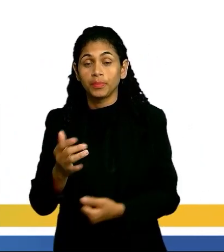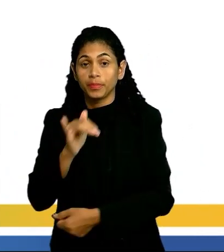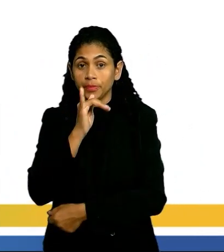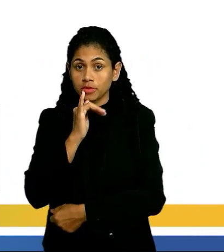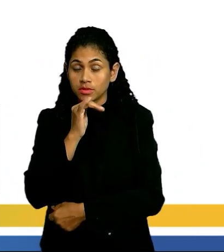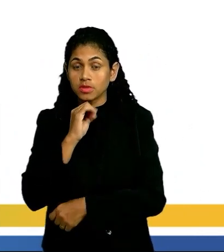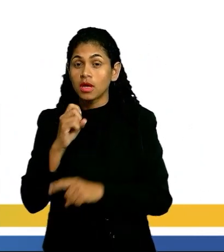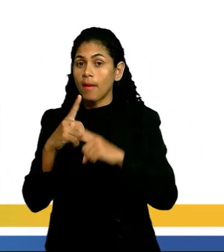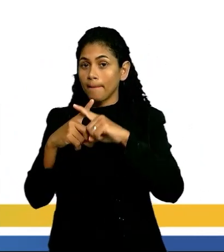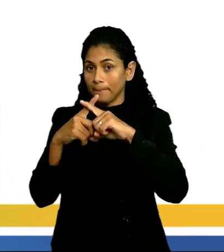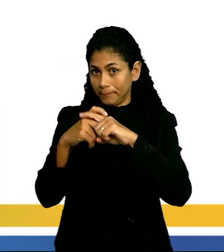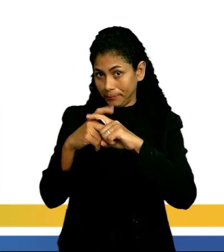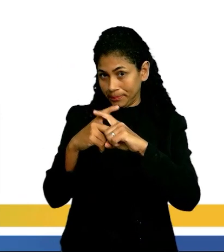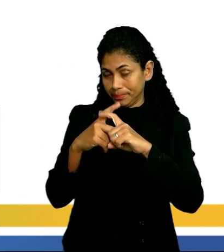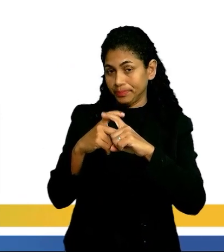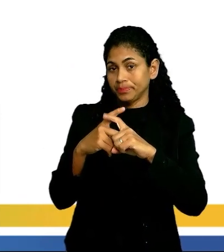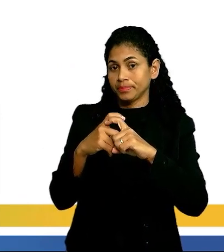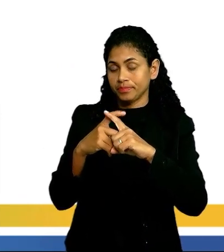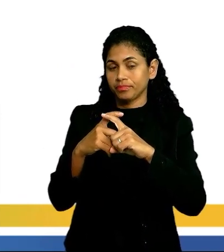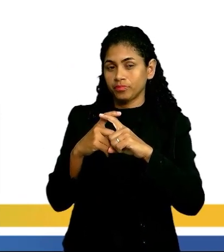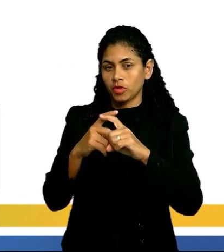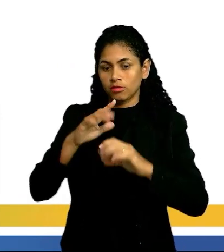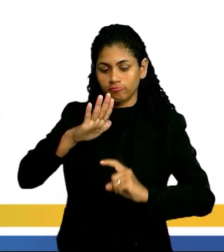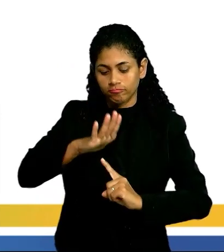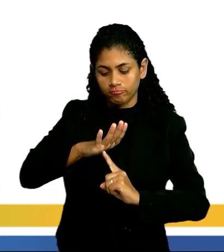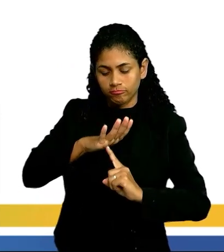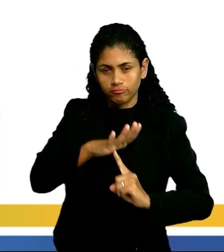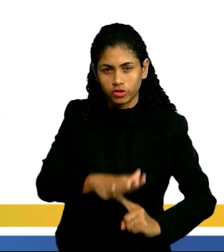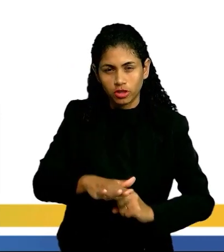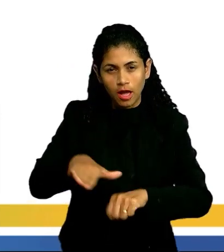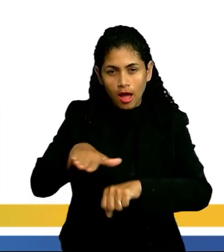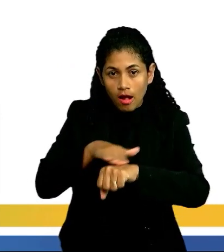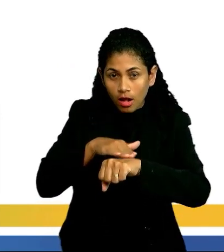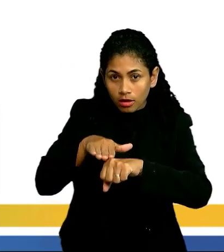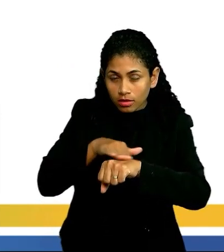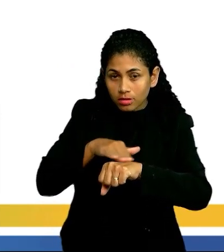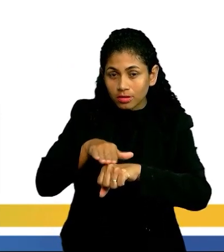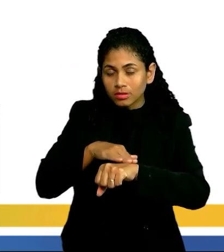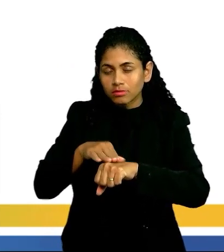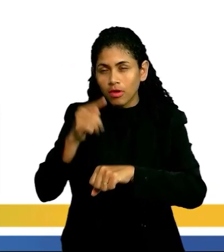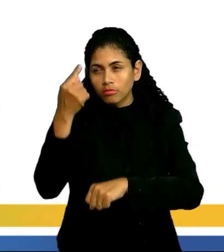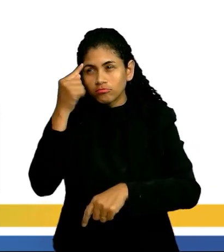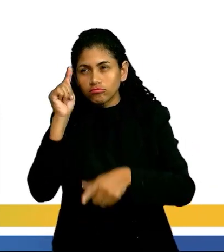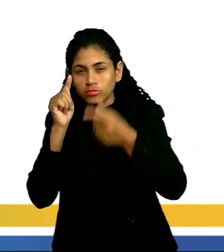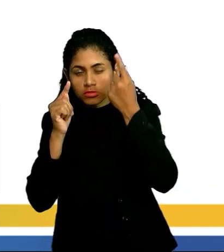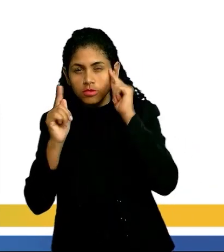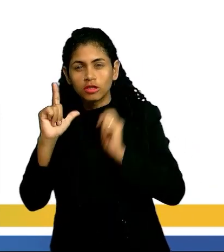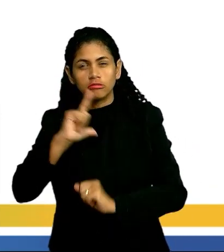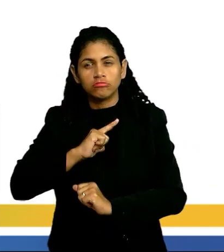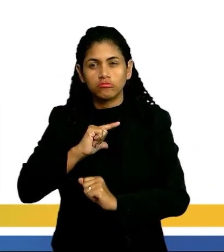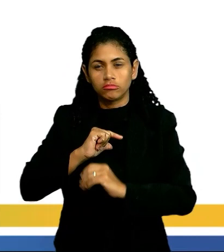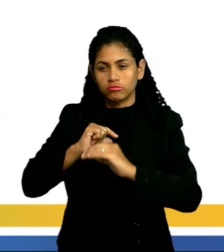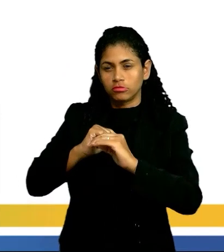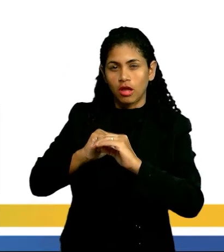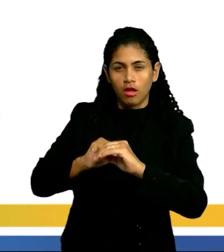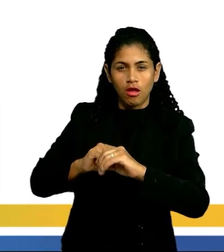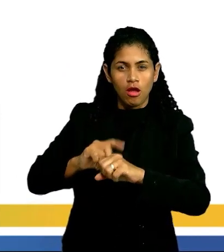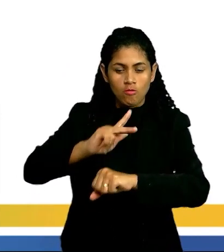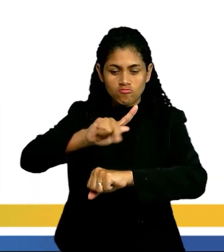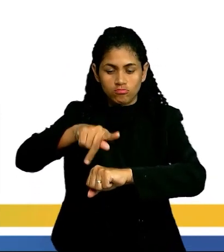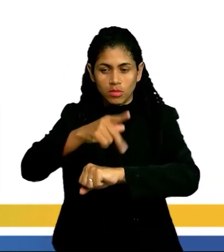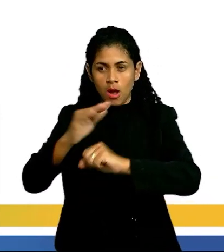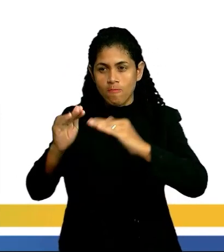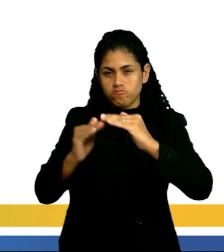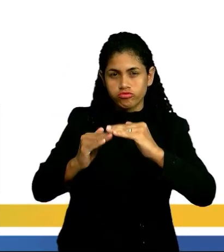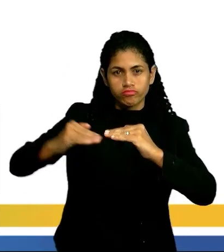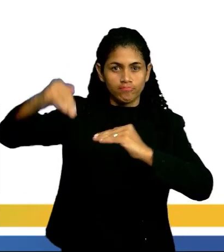exemplo, a supremacia racial, ou o supremacismo, né? A ideia de que há uma nação soberana à outra,